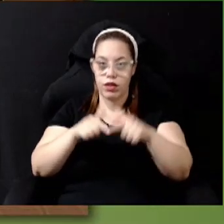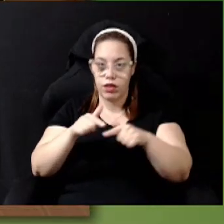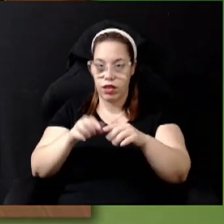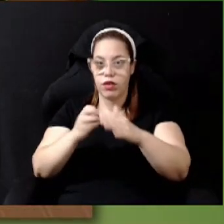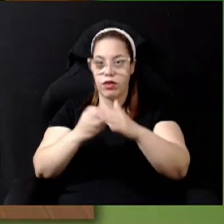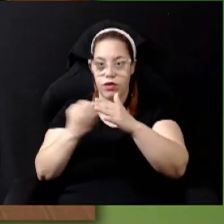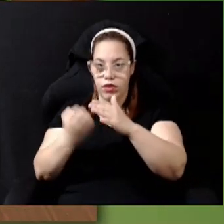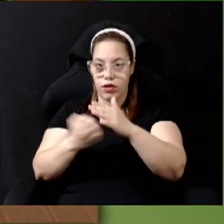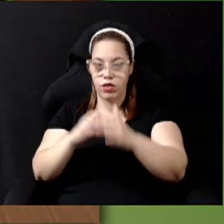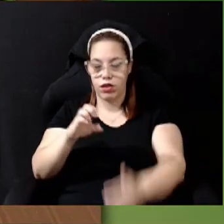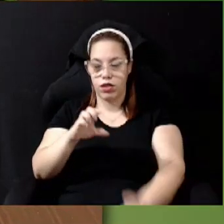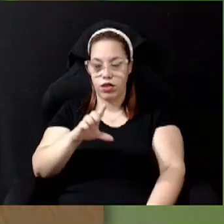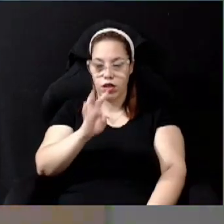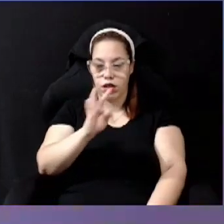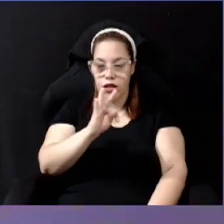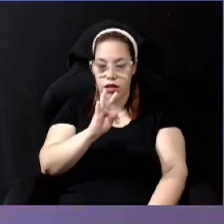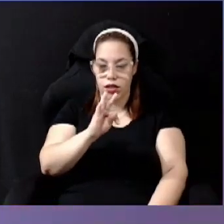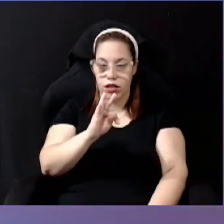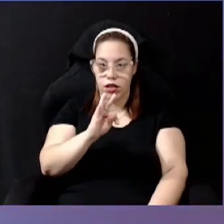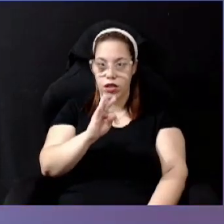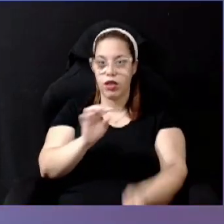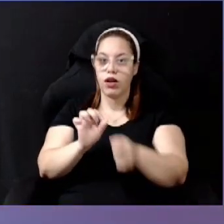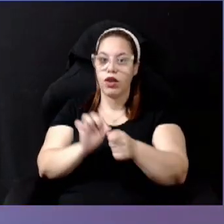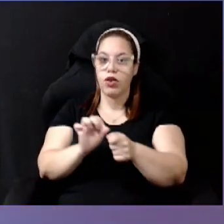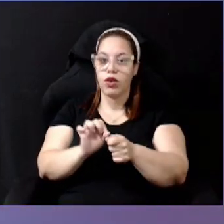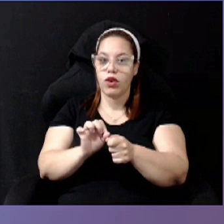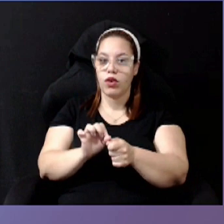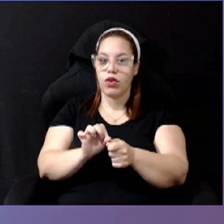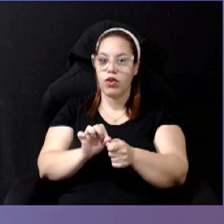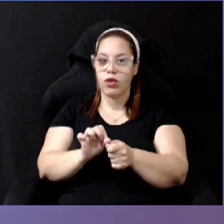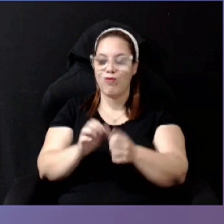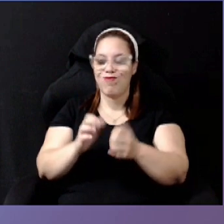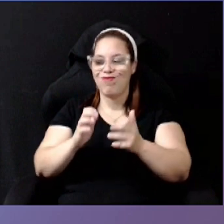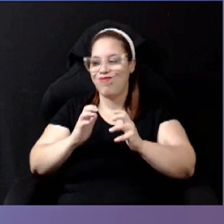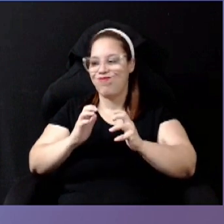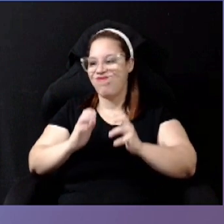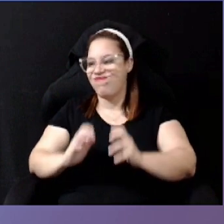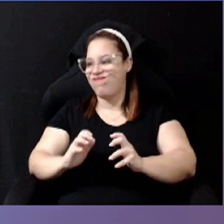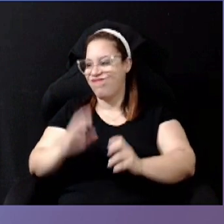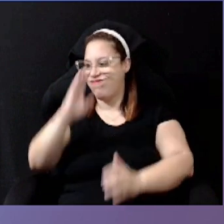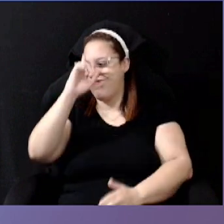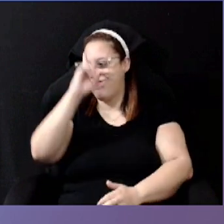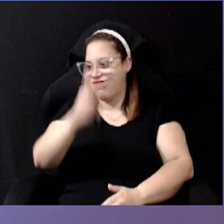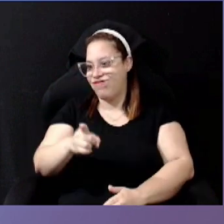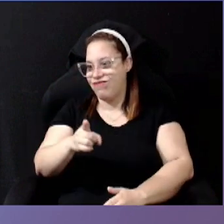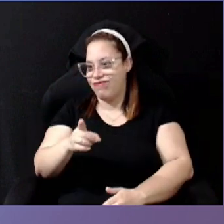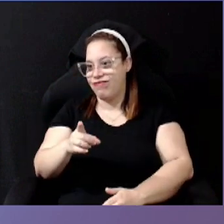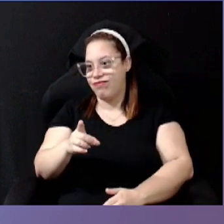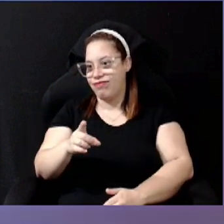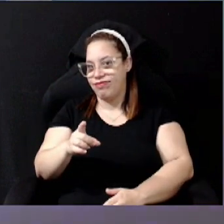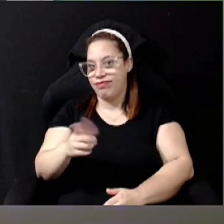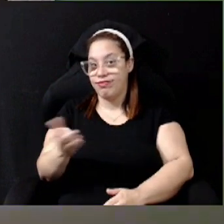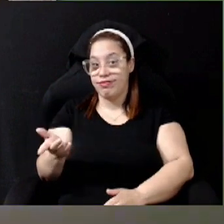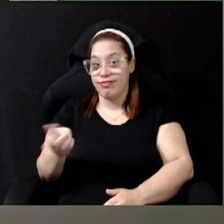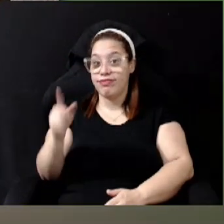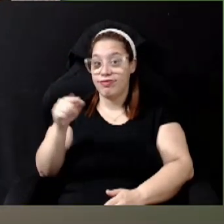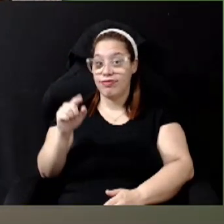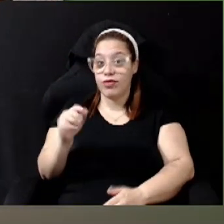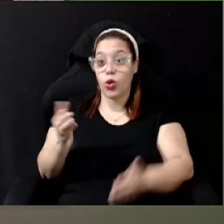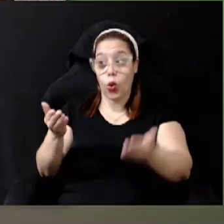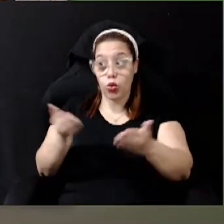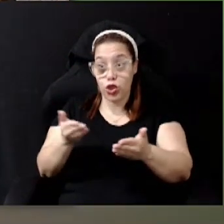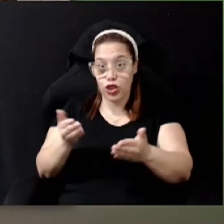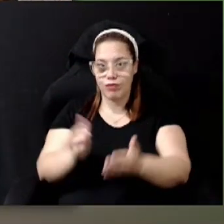CLT. Então, isso faz com que tenha um peso ainda na tomada de decisão definitiva. É isso hoje.